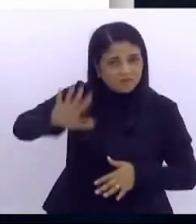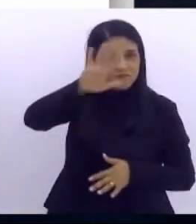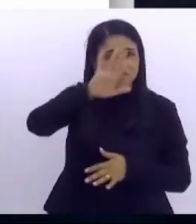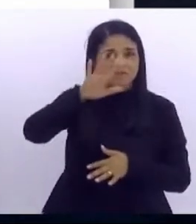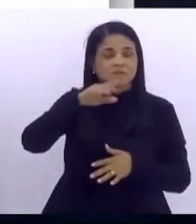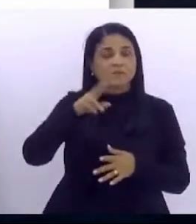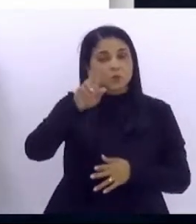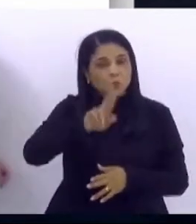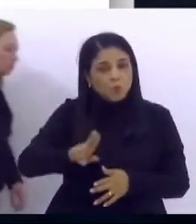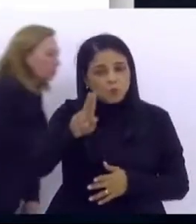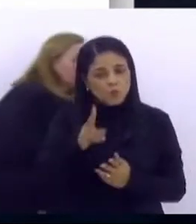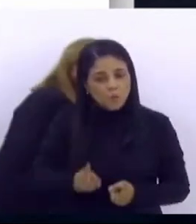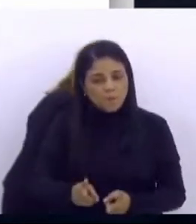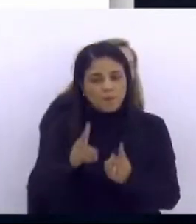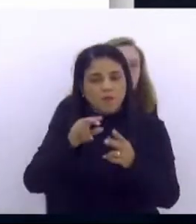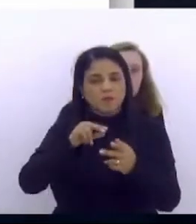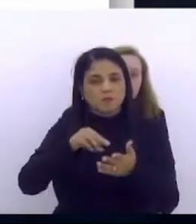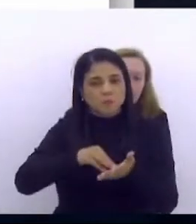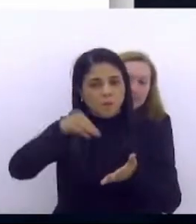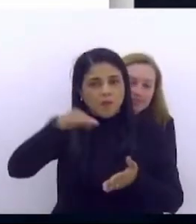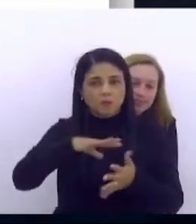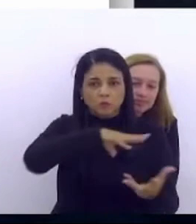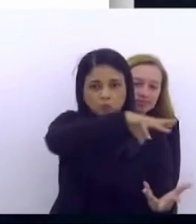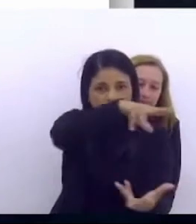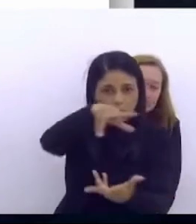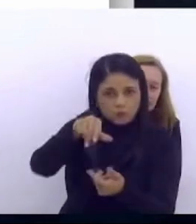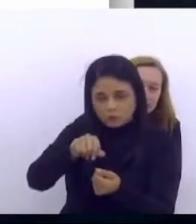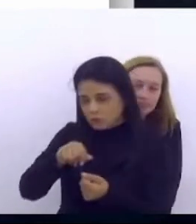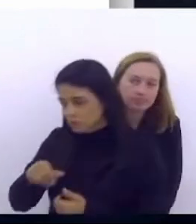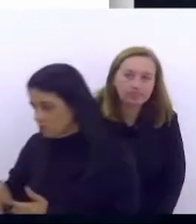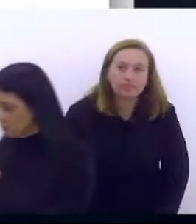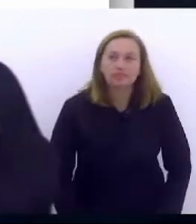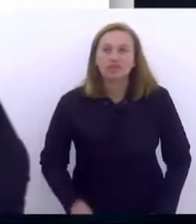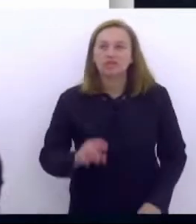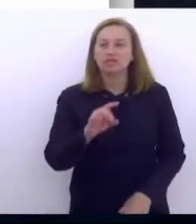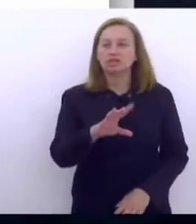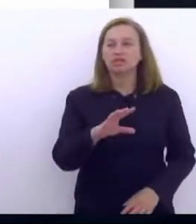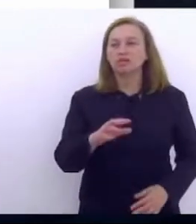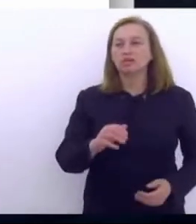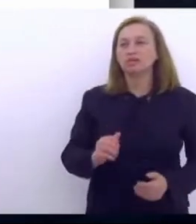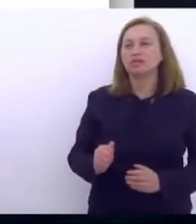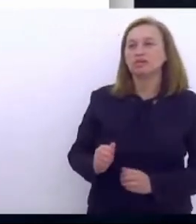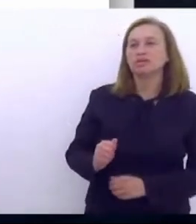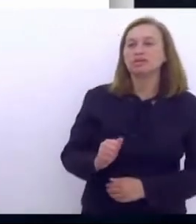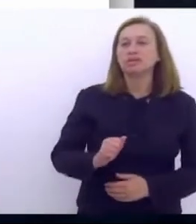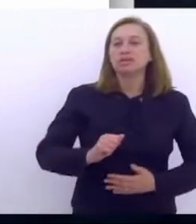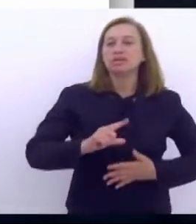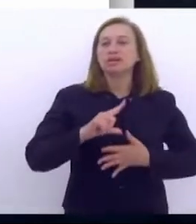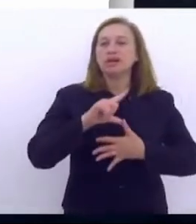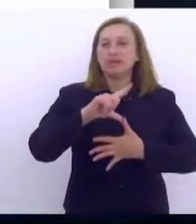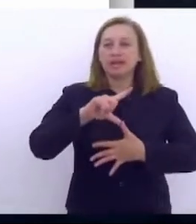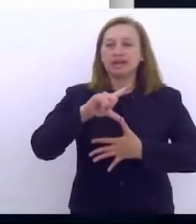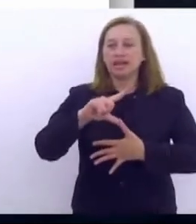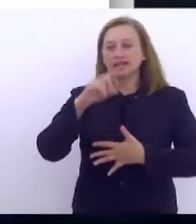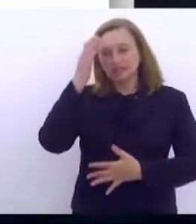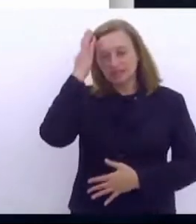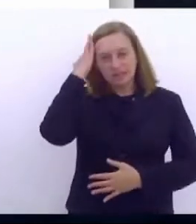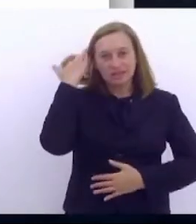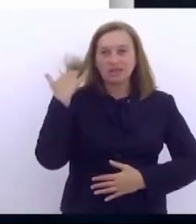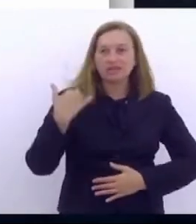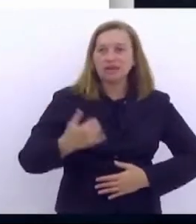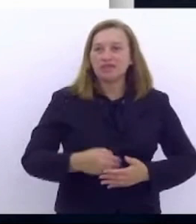predominante o uso do mesmo método para estimar no mundo inteiro. Só na América Latina, eu fiz esse cálculo rápido, né,